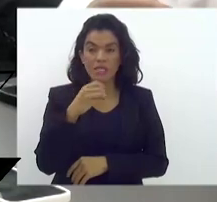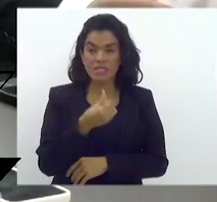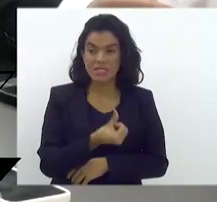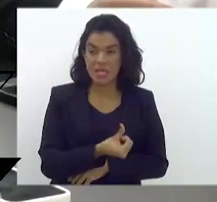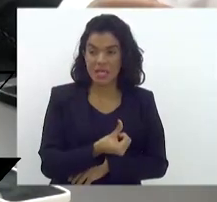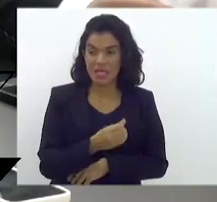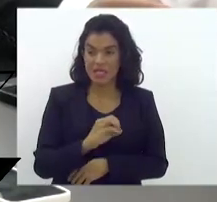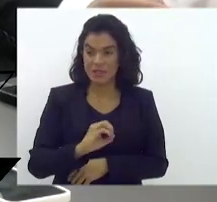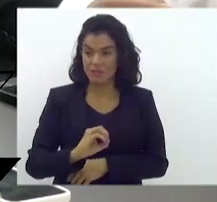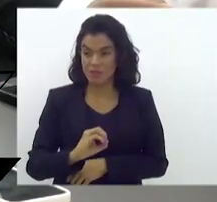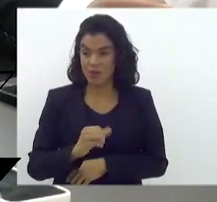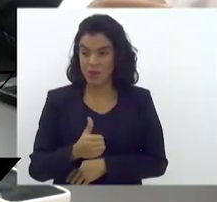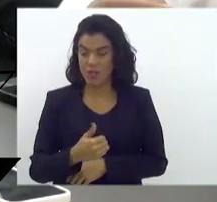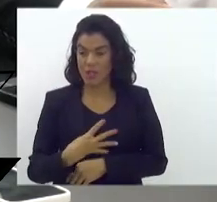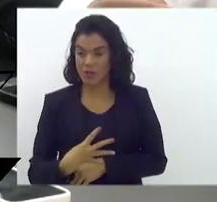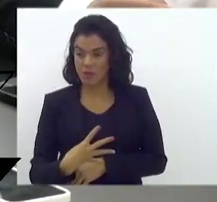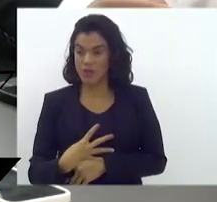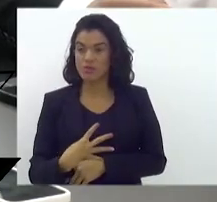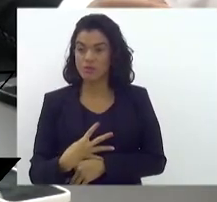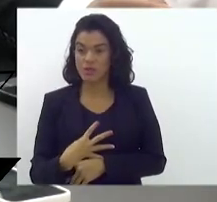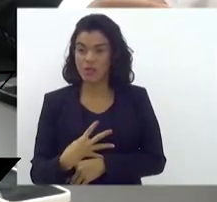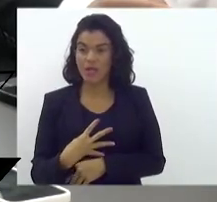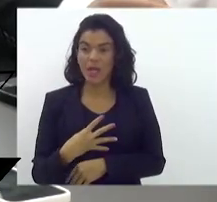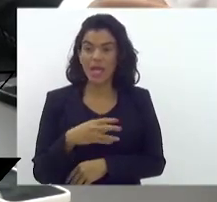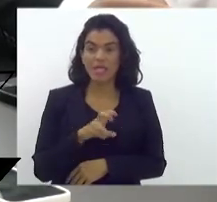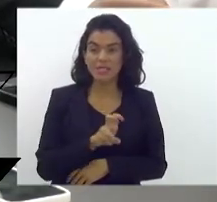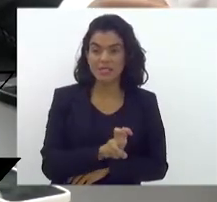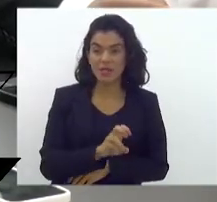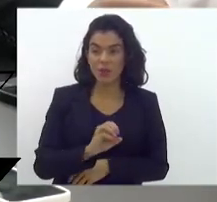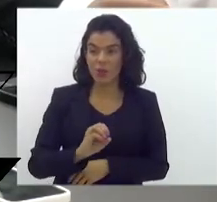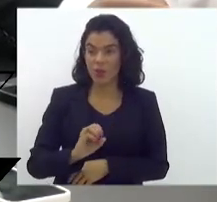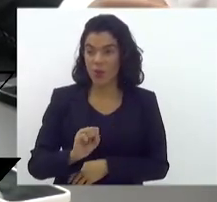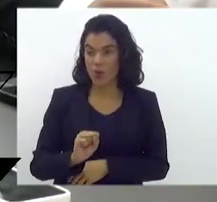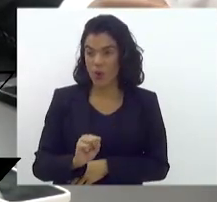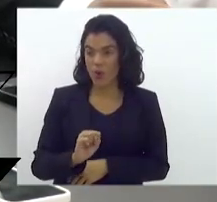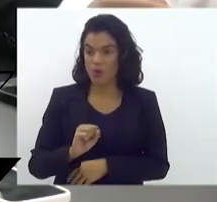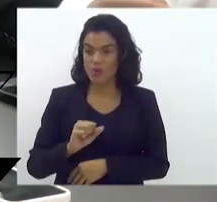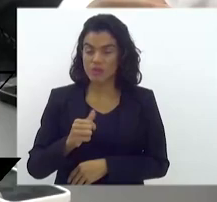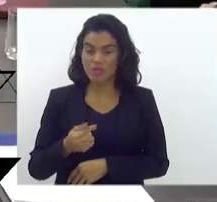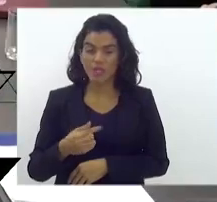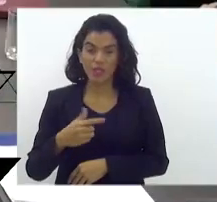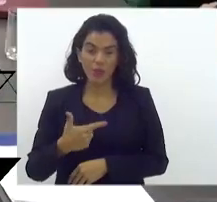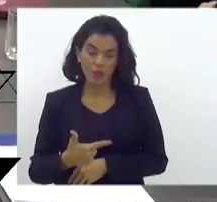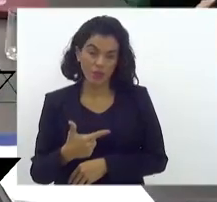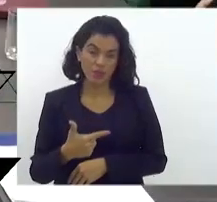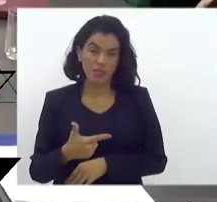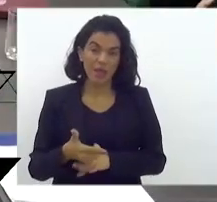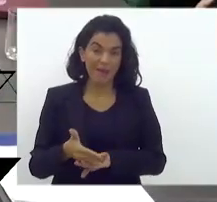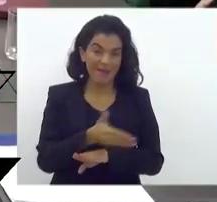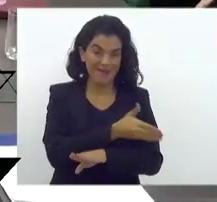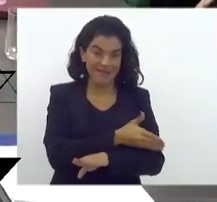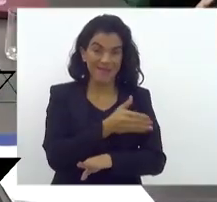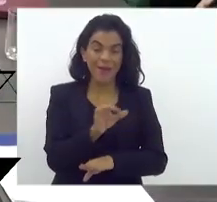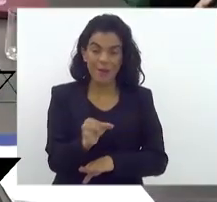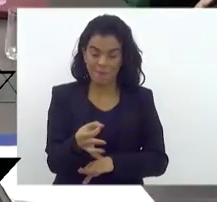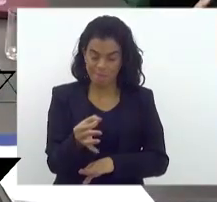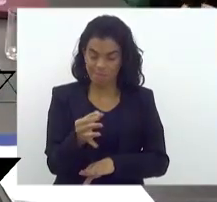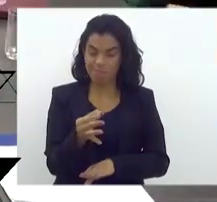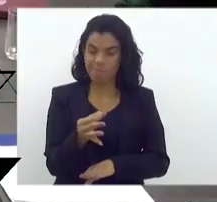6.014. Esse é posterior. O deputado Deodalto é 5872. É anterior. Ele é anterior.